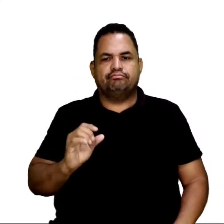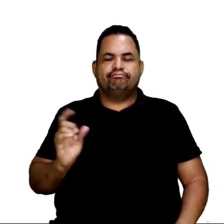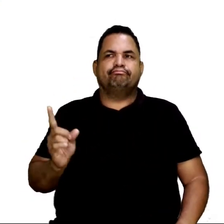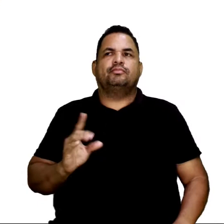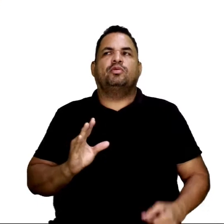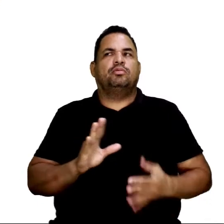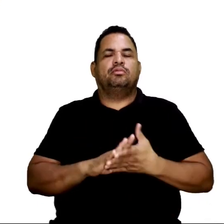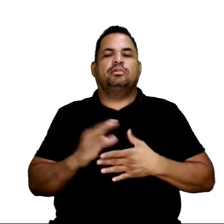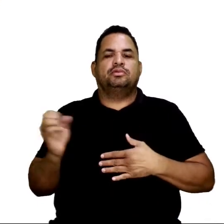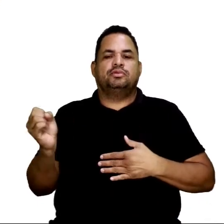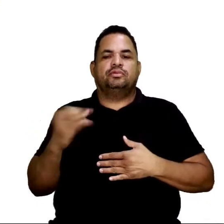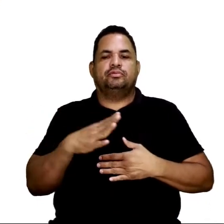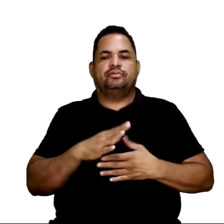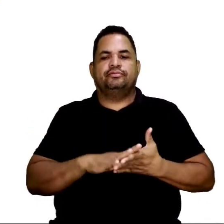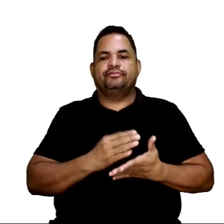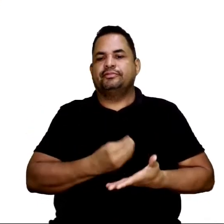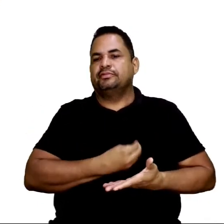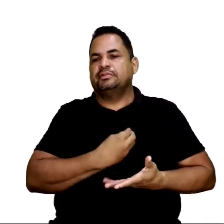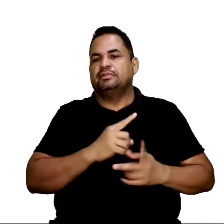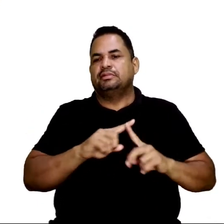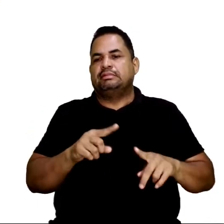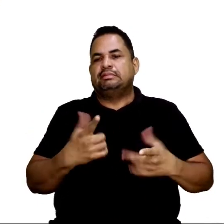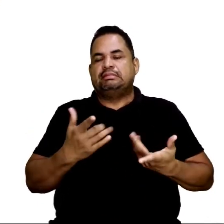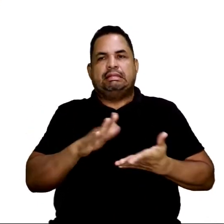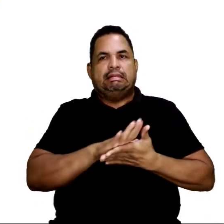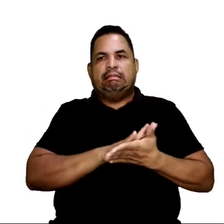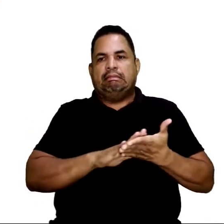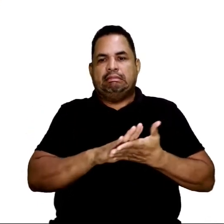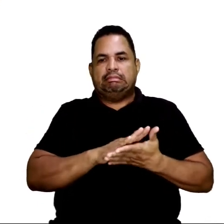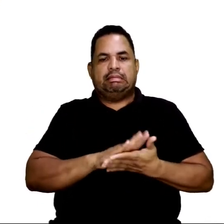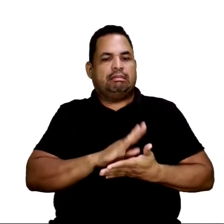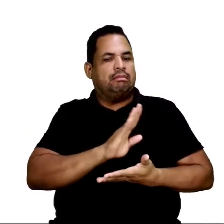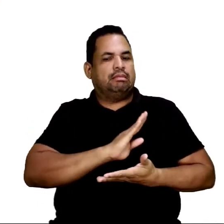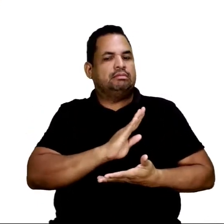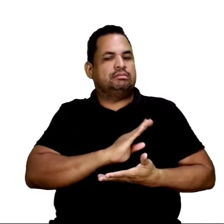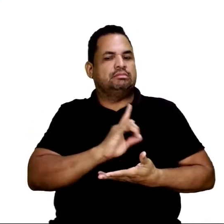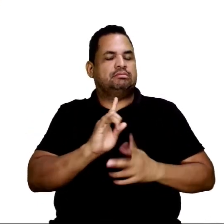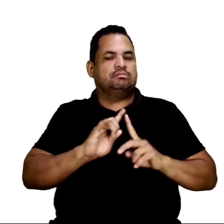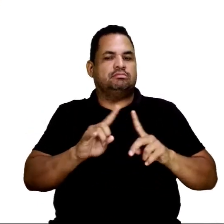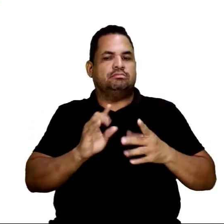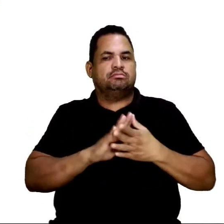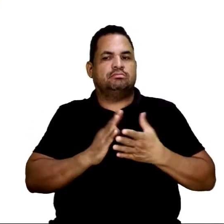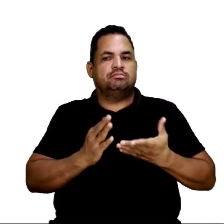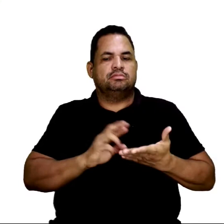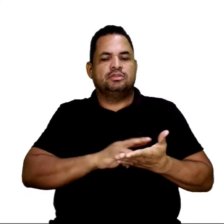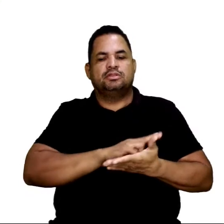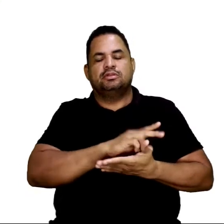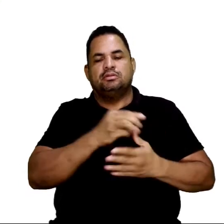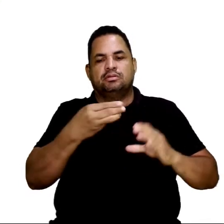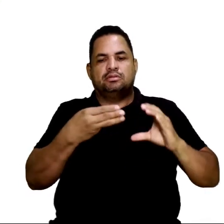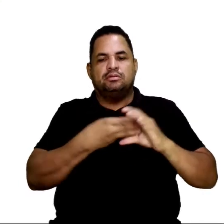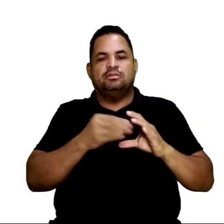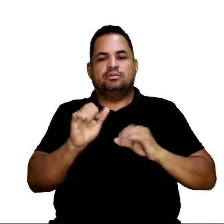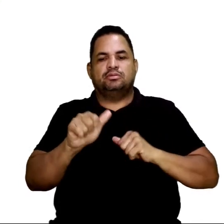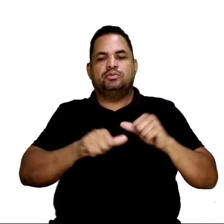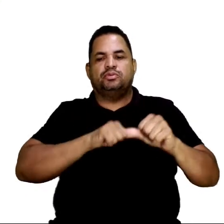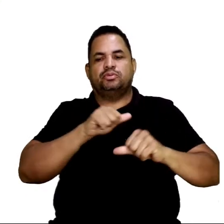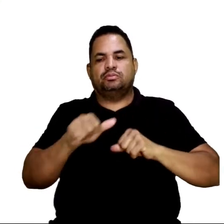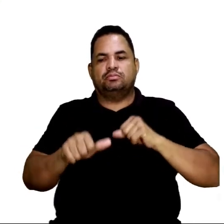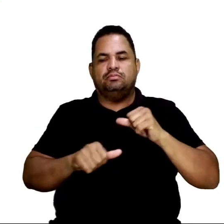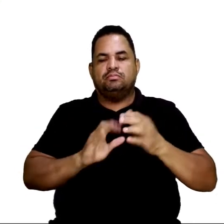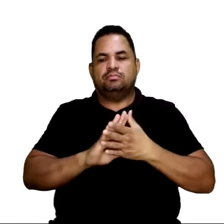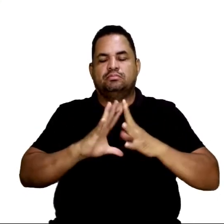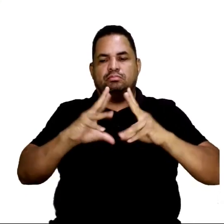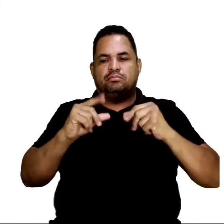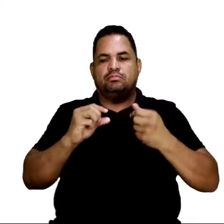de vida? Ah, professora, mas não tem nada ainda ali, não tem coração, não tem nada. Pois é um conjunto de células que está se modificando,